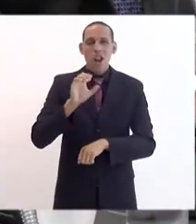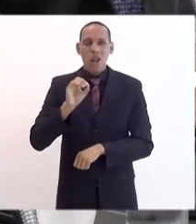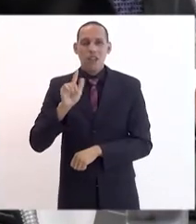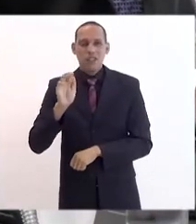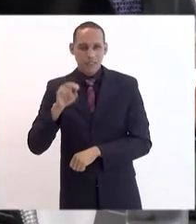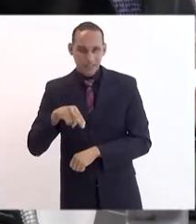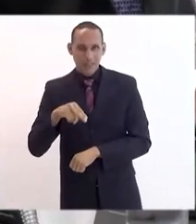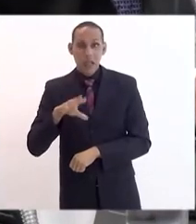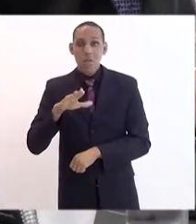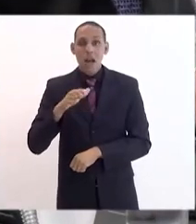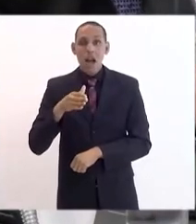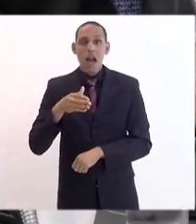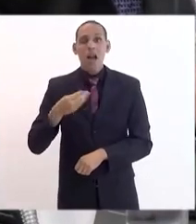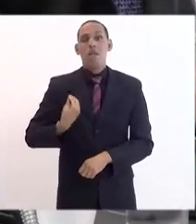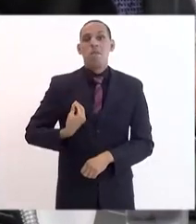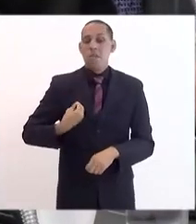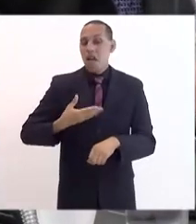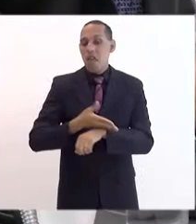também será contabilizado.